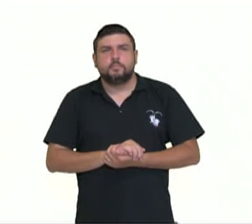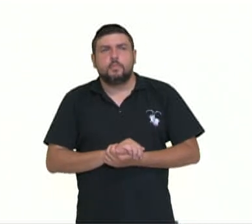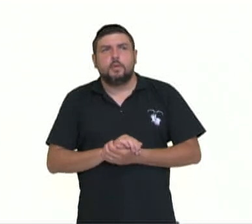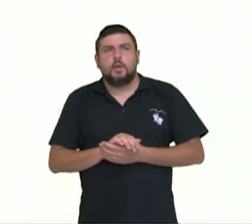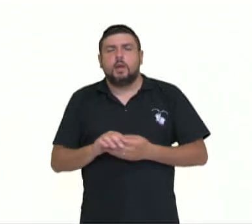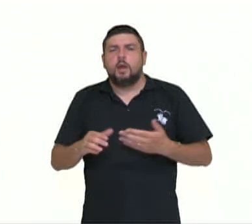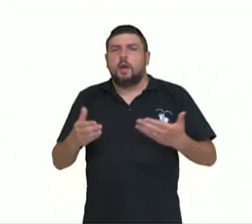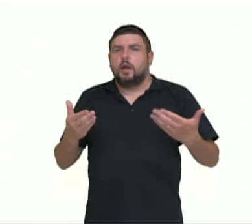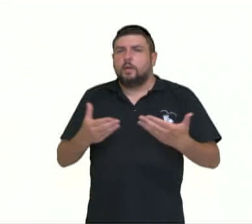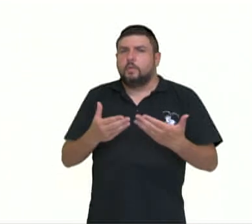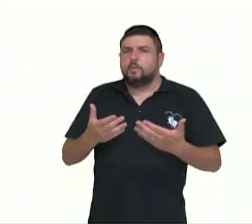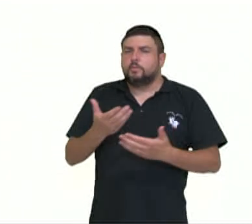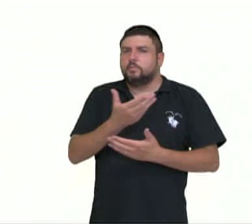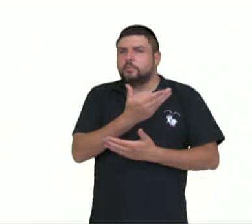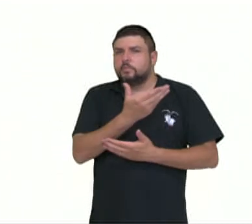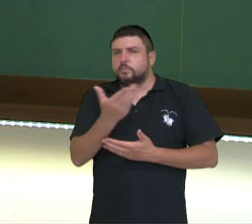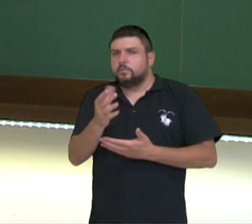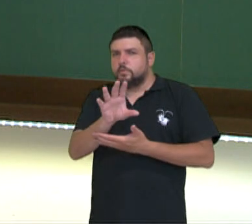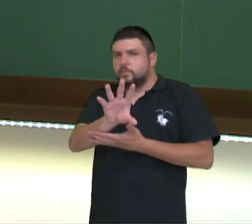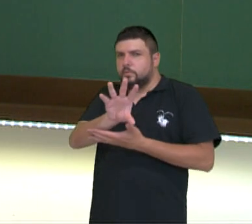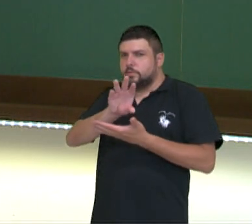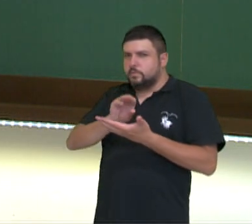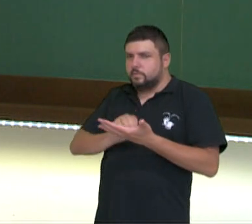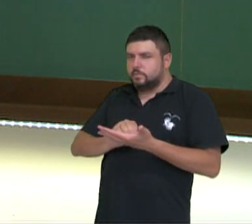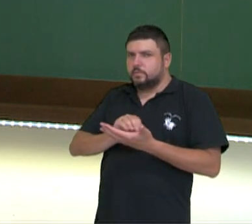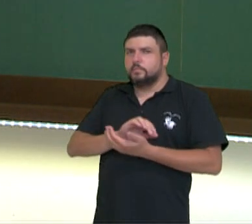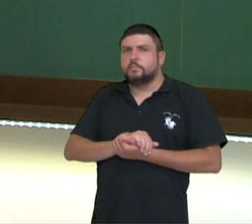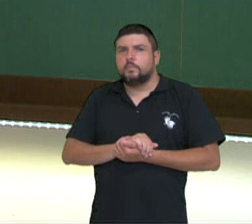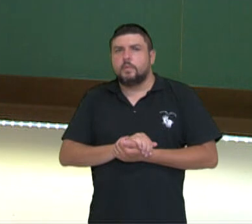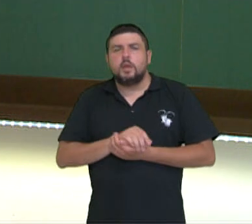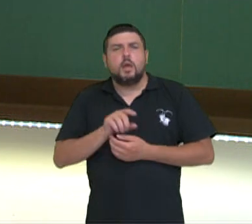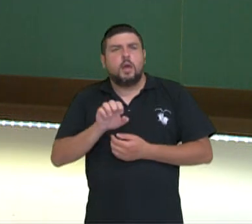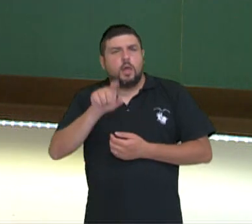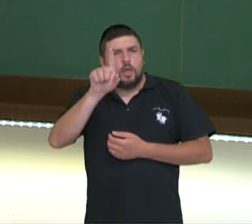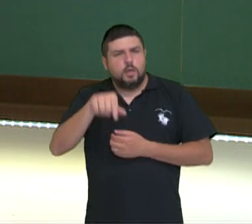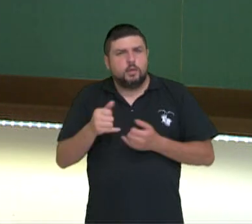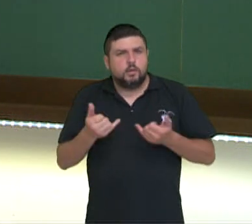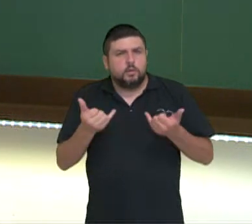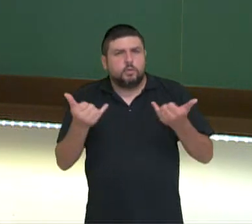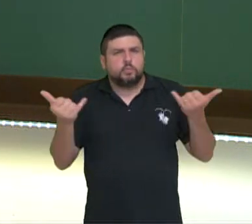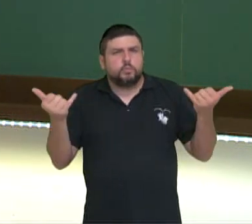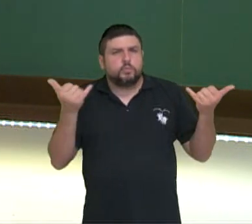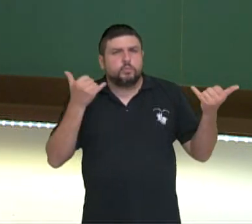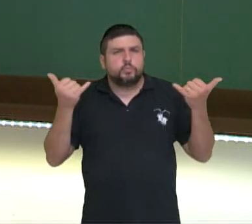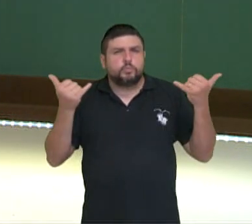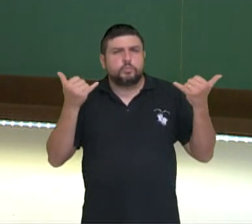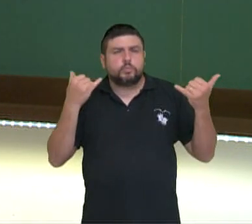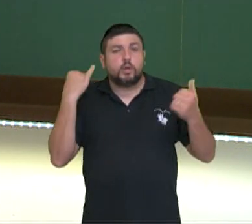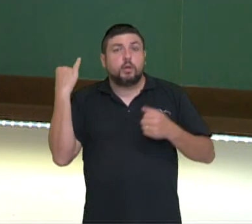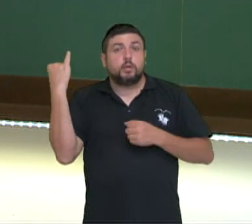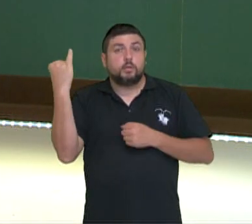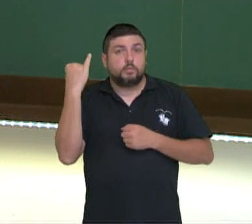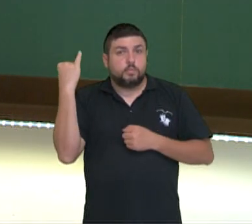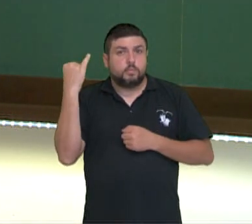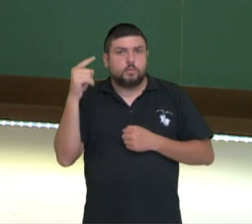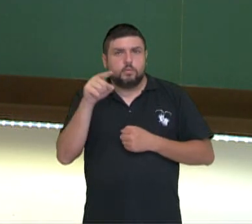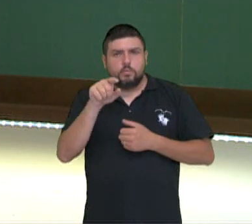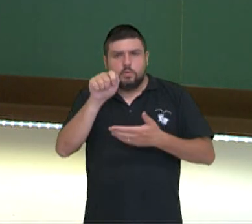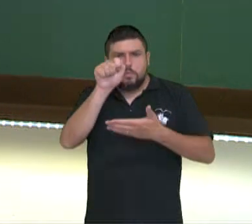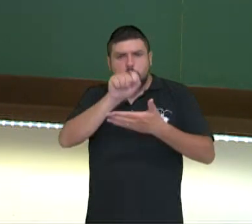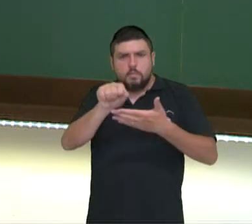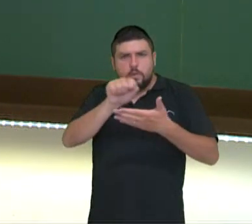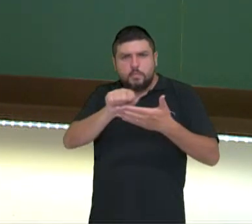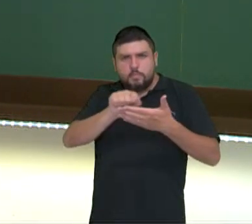o Anota Aí. O que é esse Anota Aí? São informações importantes para vocês deixarem registrado no caderno de